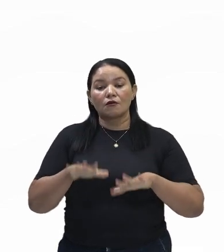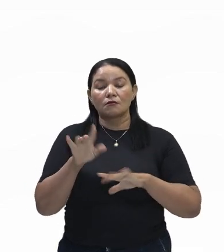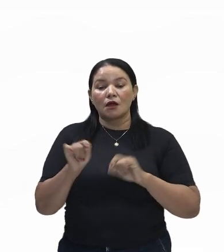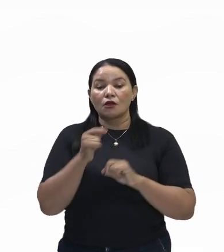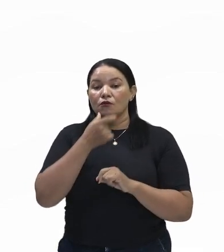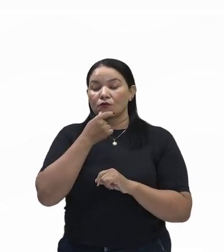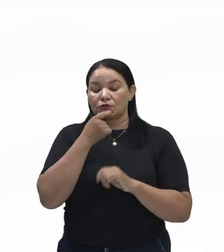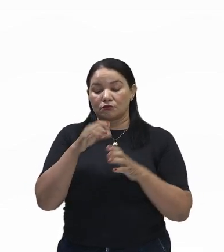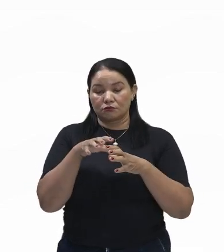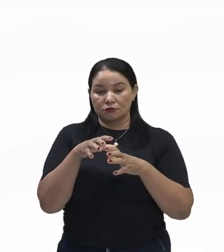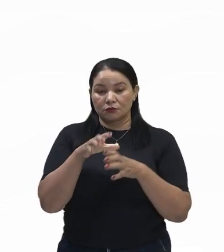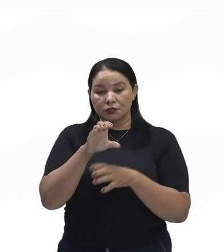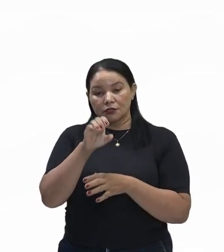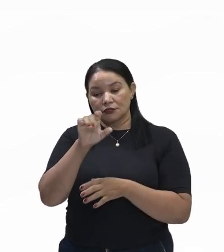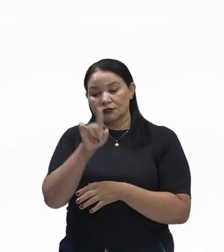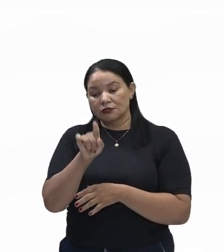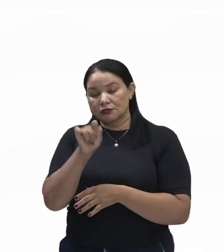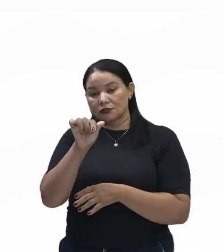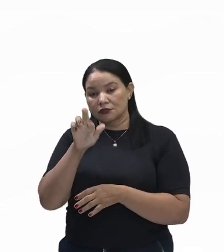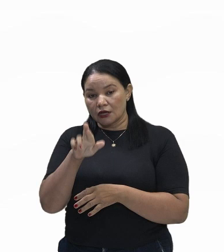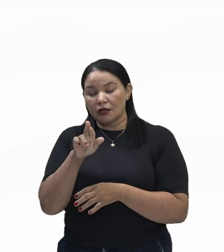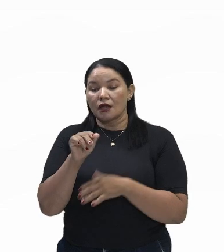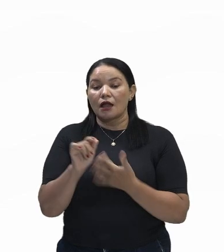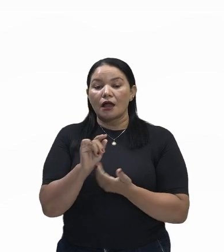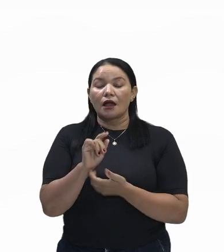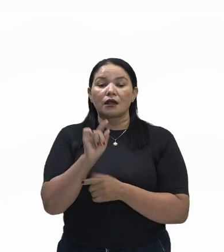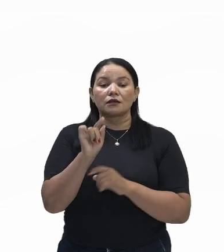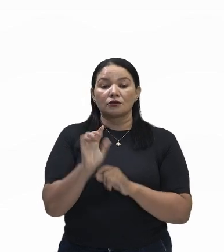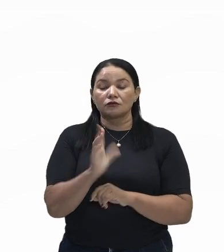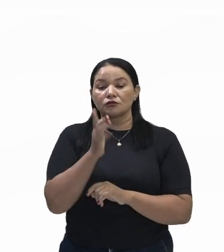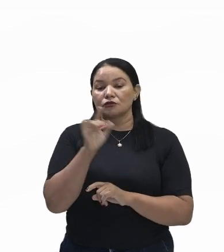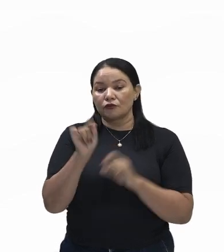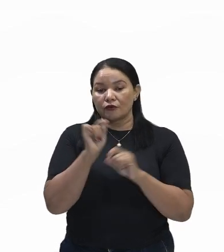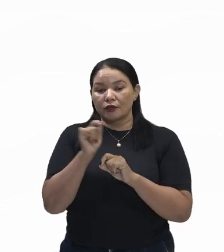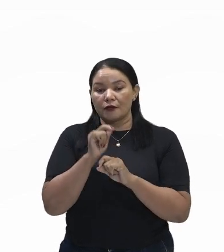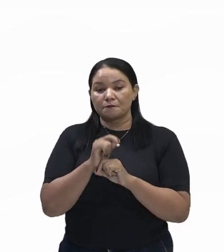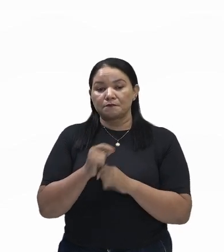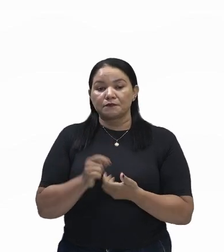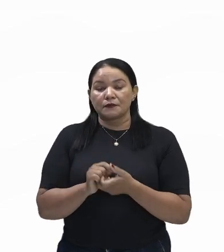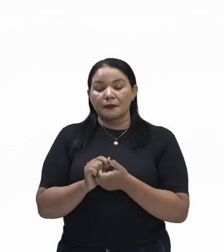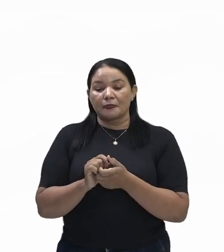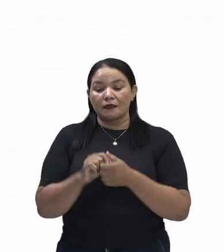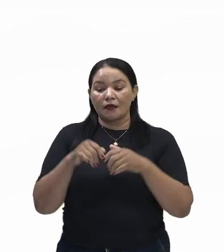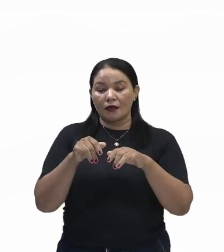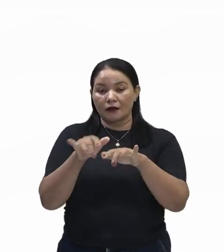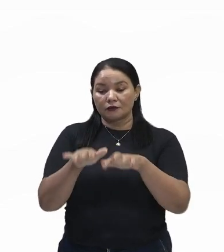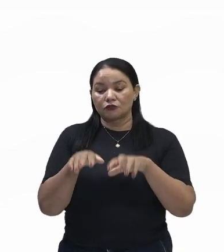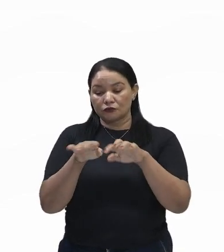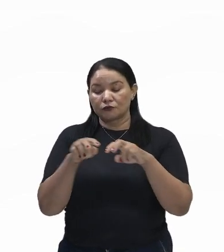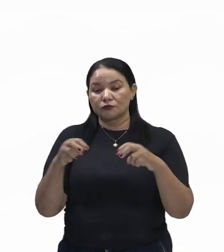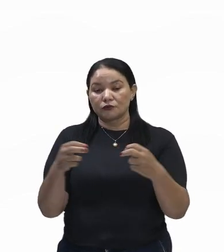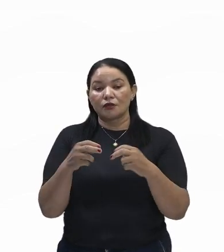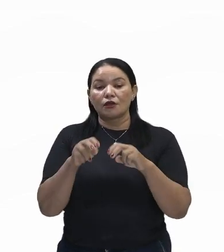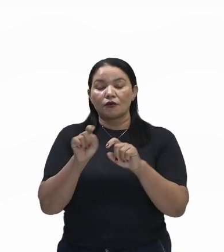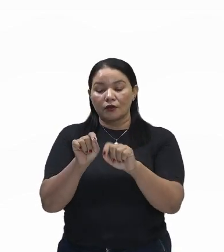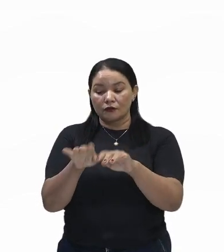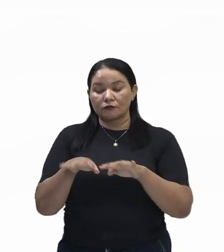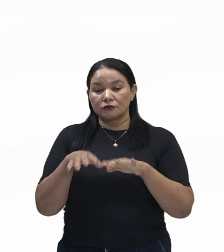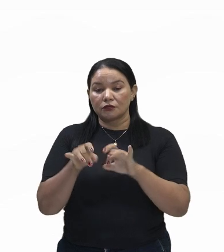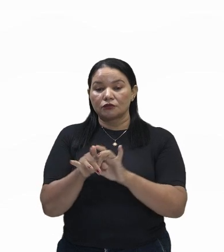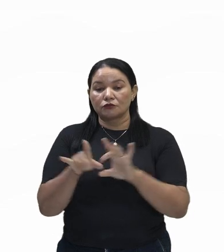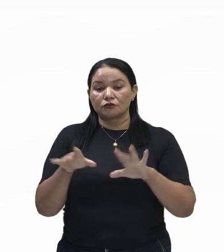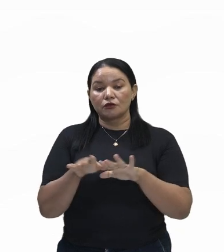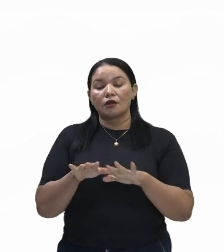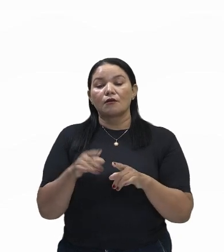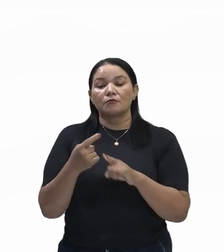czar Nicolau II, ele acabou dissolvendo a Duma, as dumas, demonstrando assim a sua